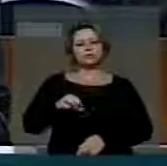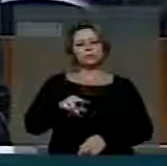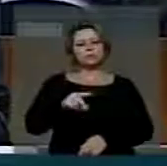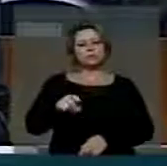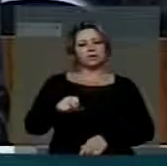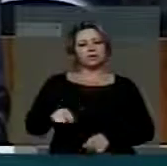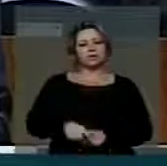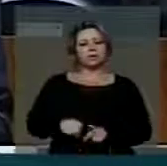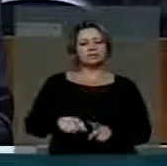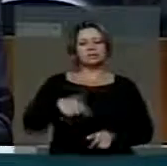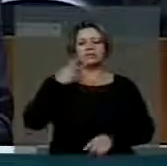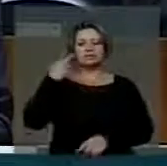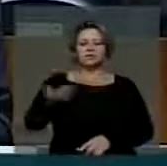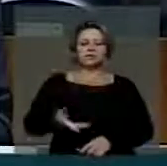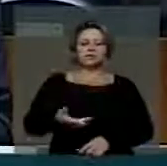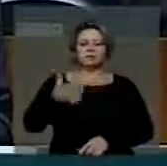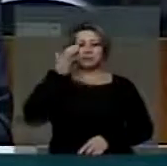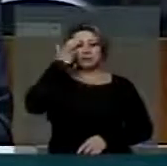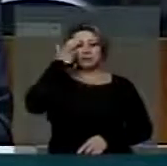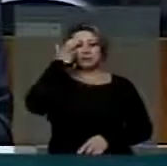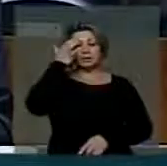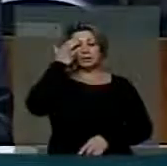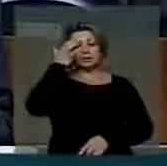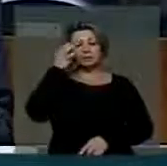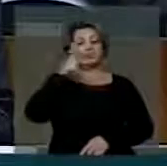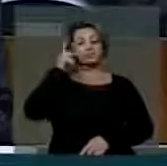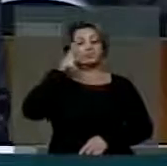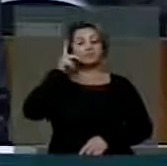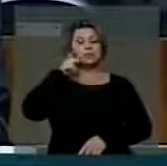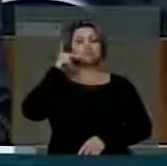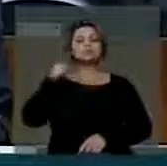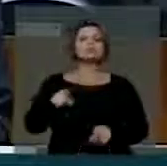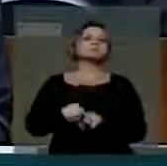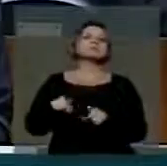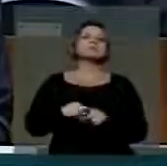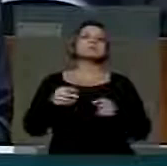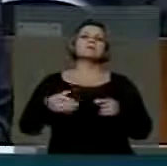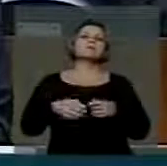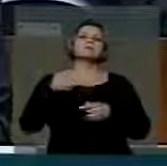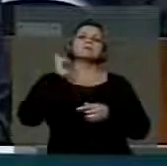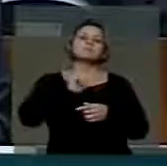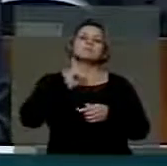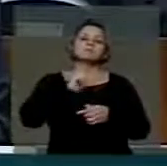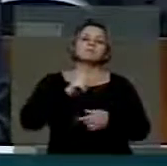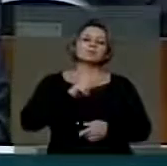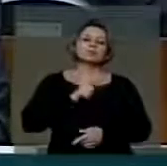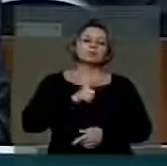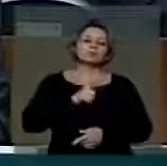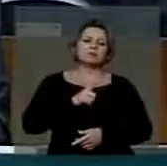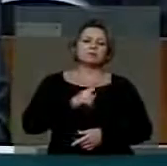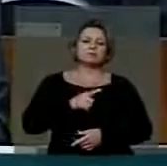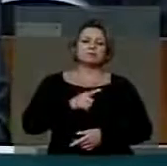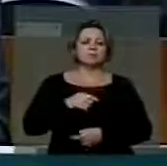tudo bem de Minas Gerais, paraibana, mas também mineira. Vossa Excelência disporá de até